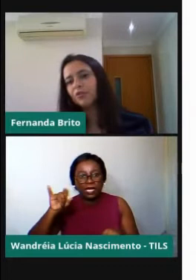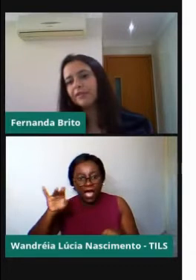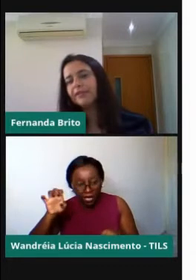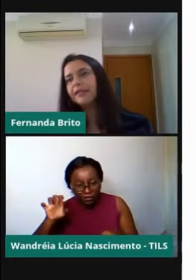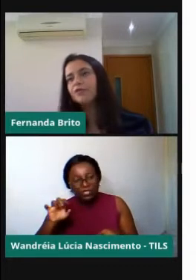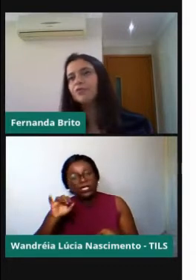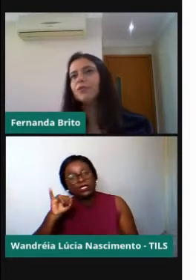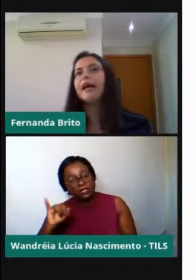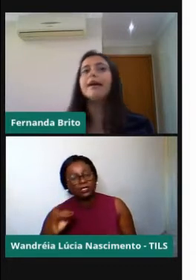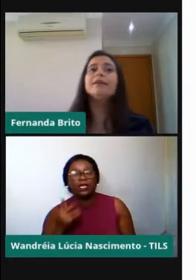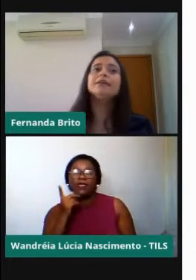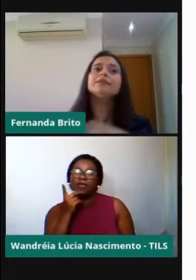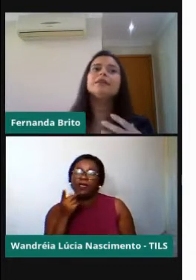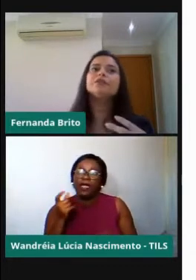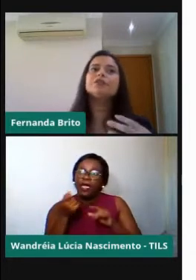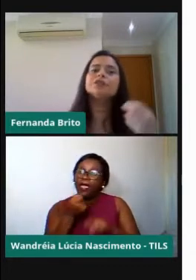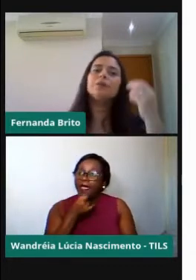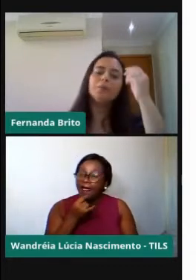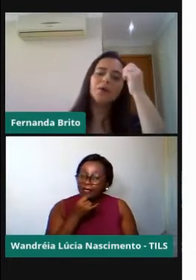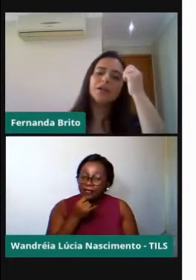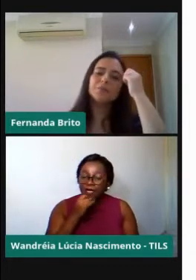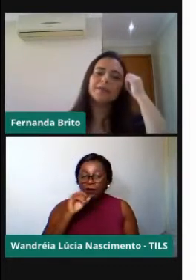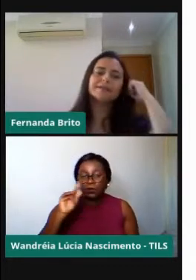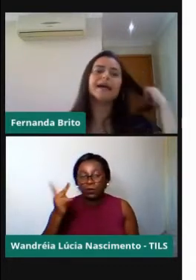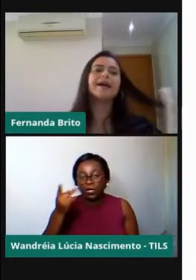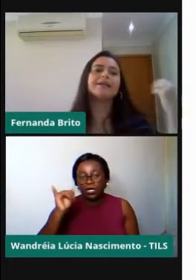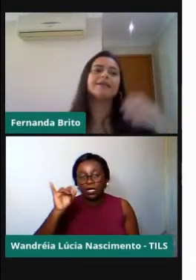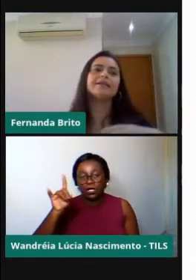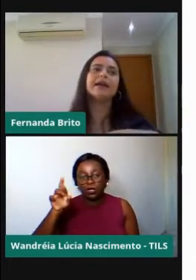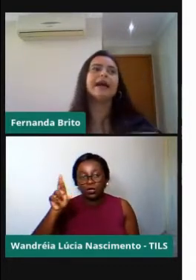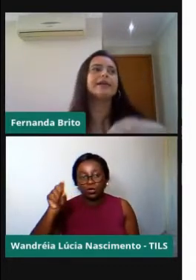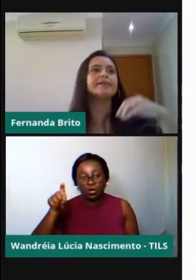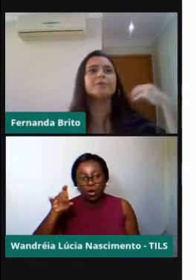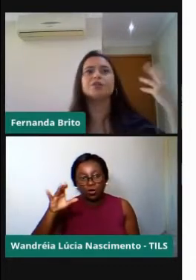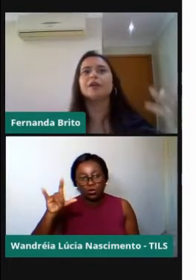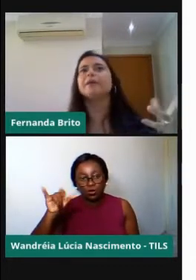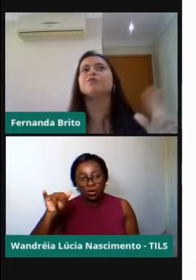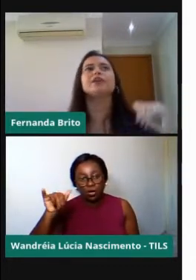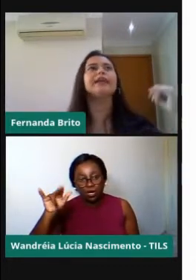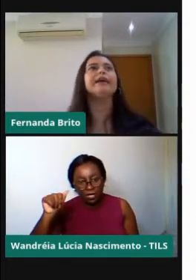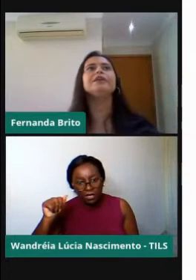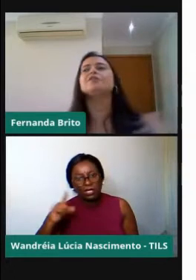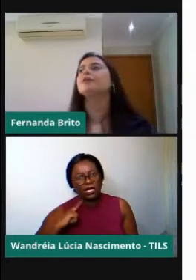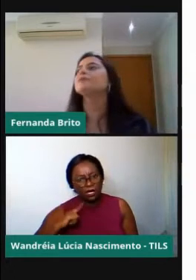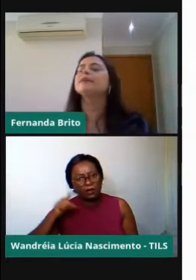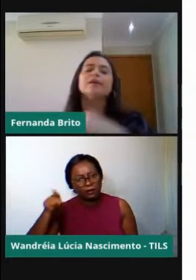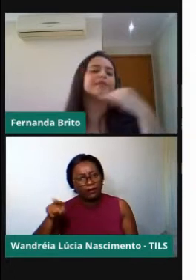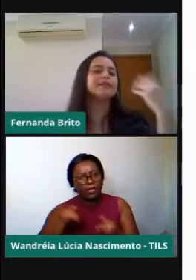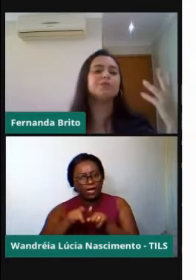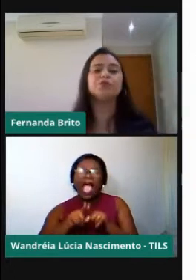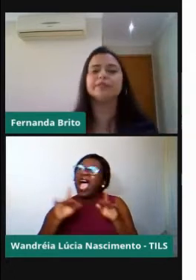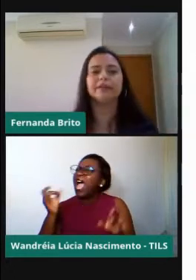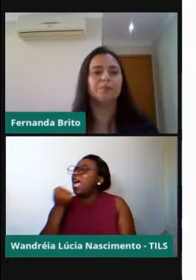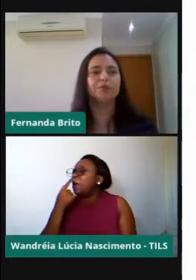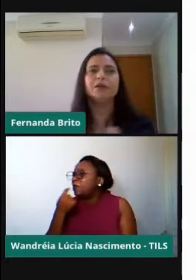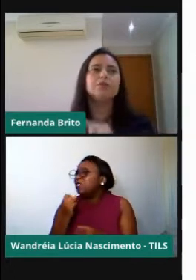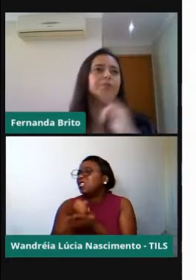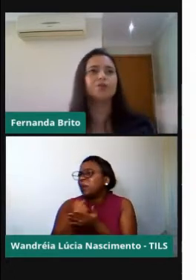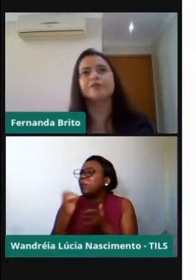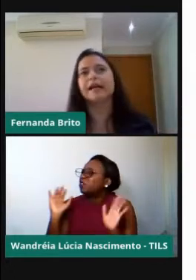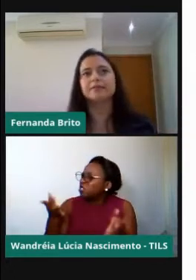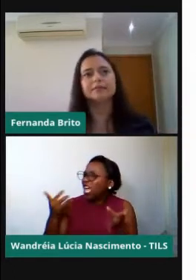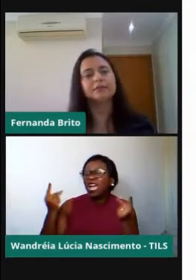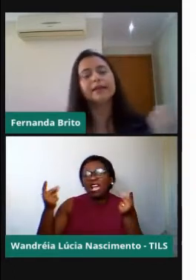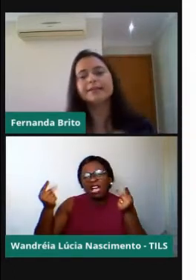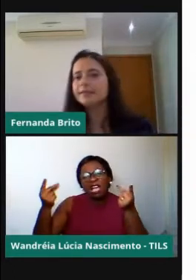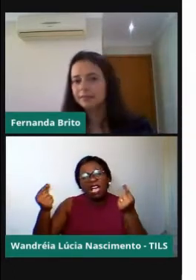a gente tem a toxicidade ocular. Então, a gente não pode pensar que, são medicamentos, já está aí, é usado há muito tempo, então não